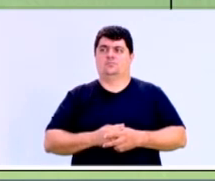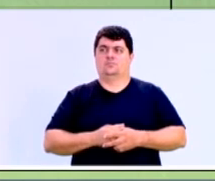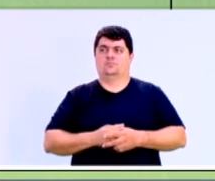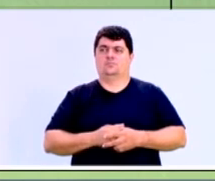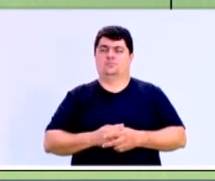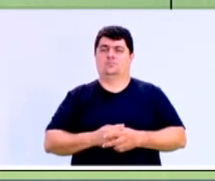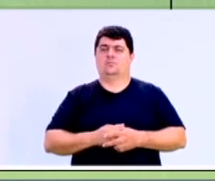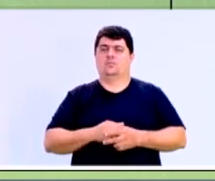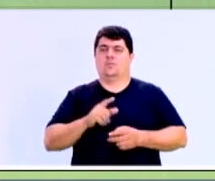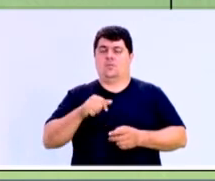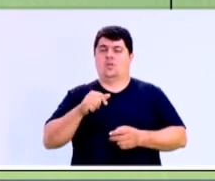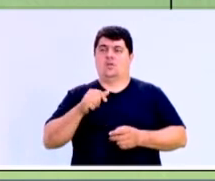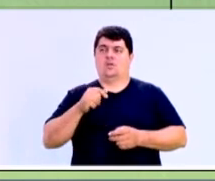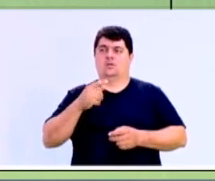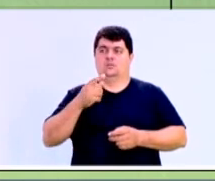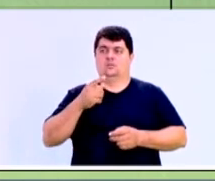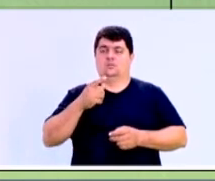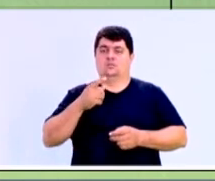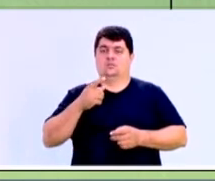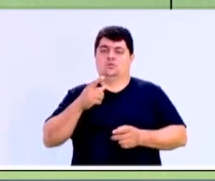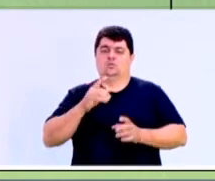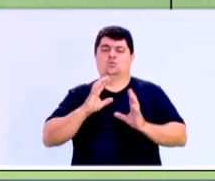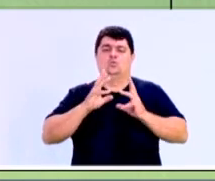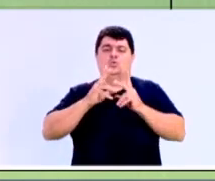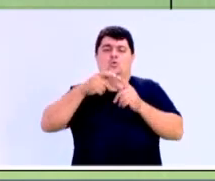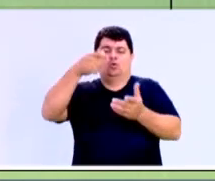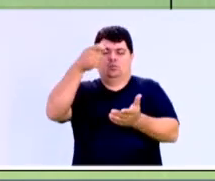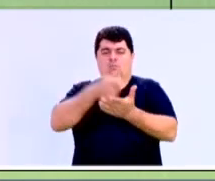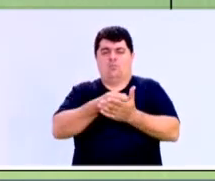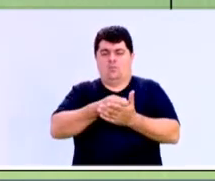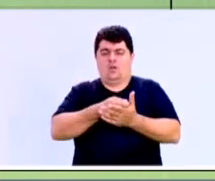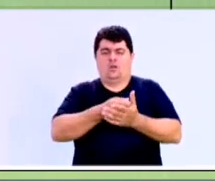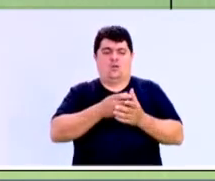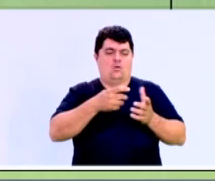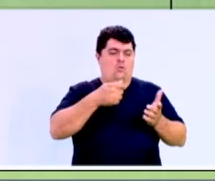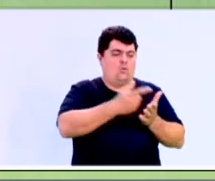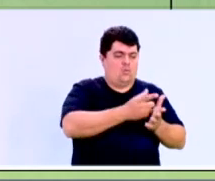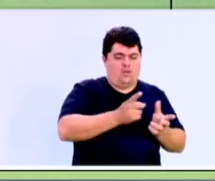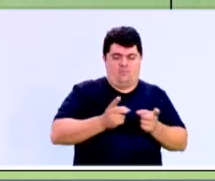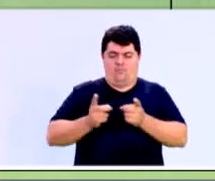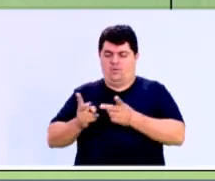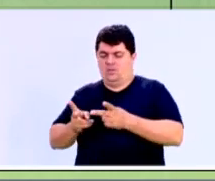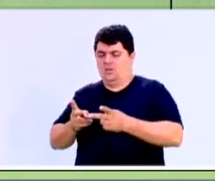47,91, ou seja, o prazo médio, meu ciclo operacional entre compra e venda é de